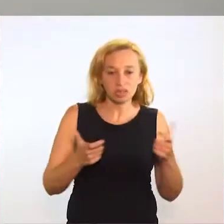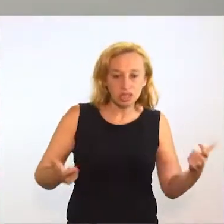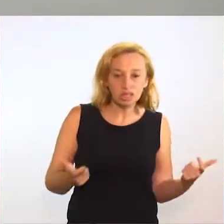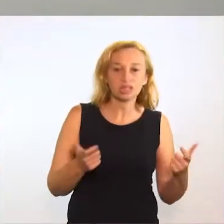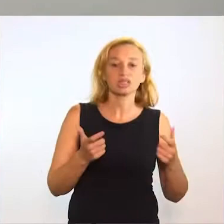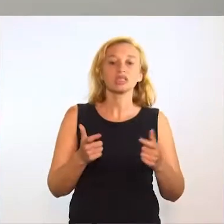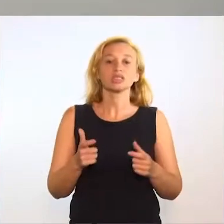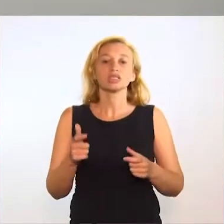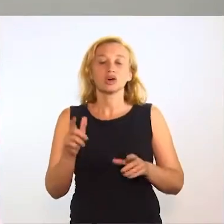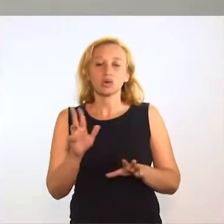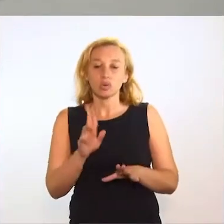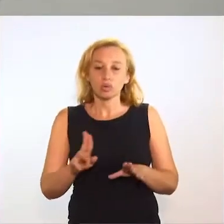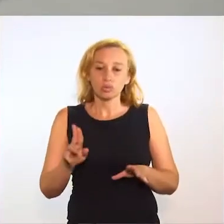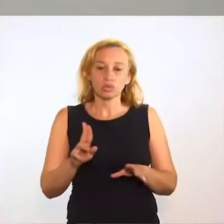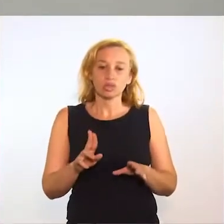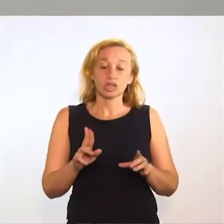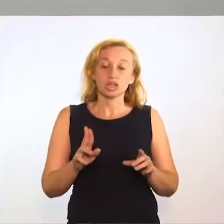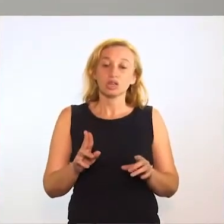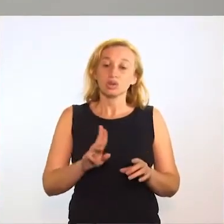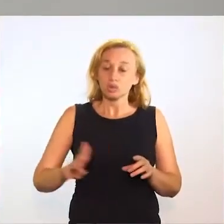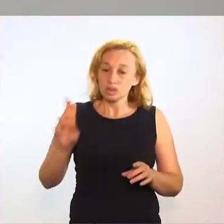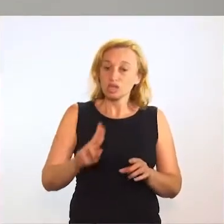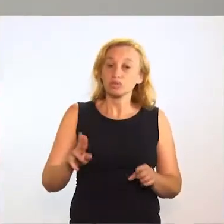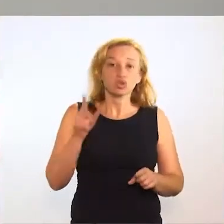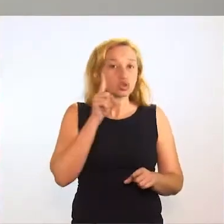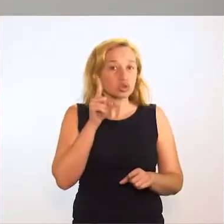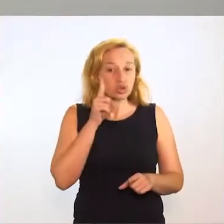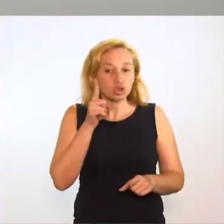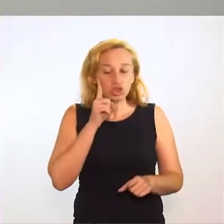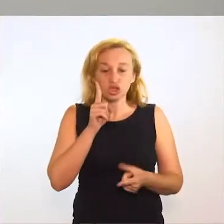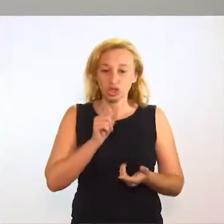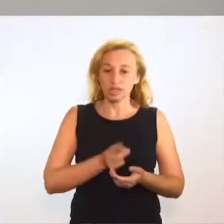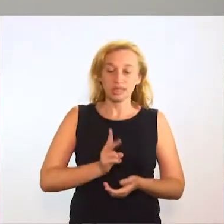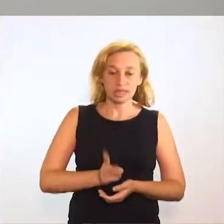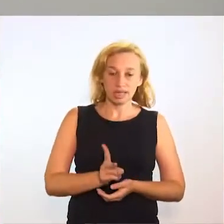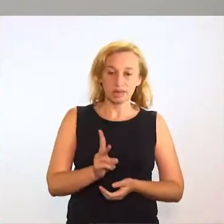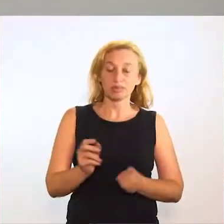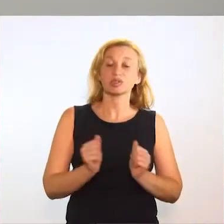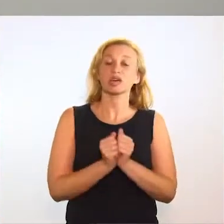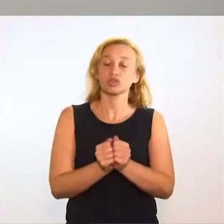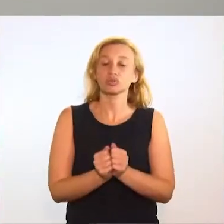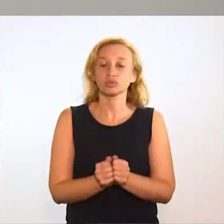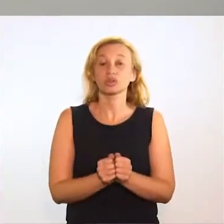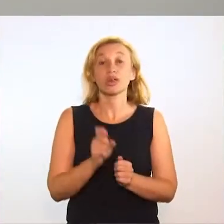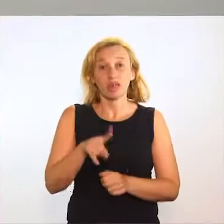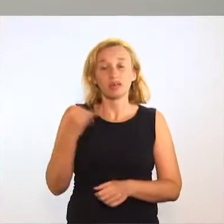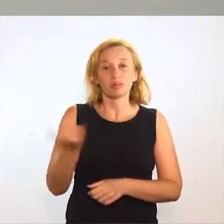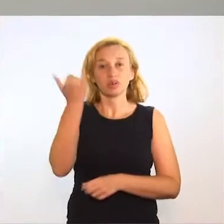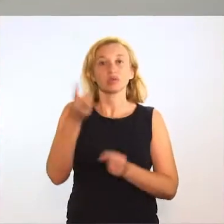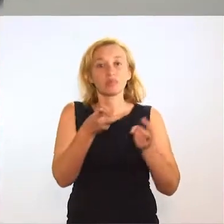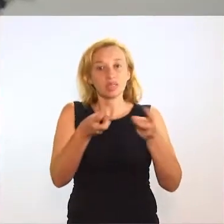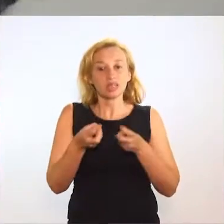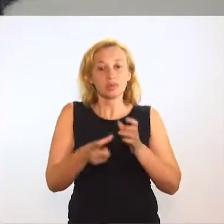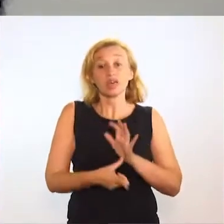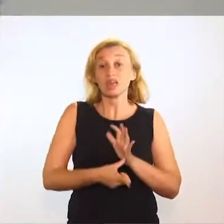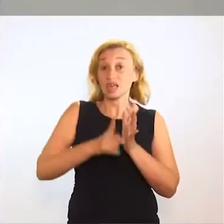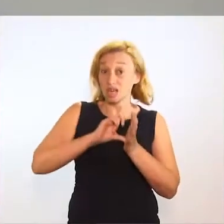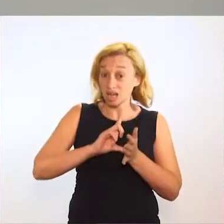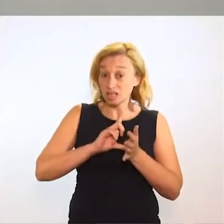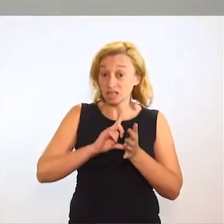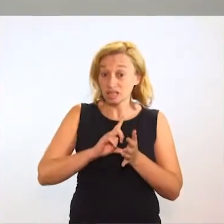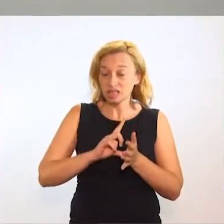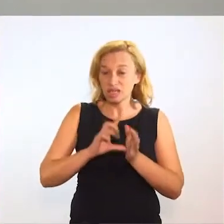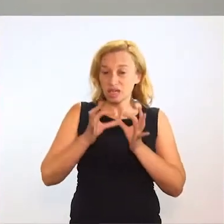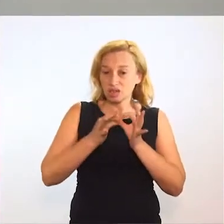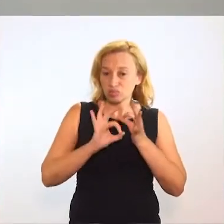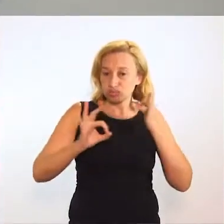aprendizado. Essas ferramentas hoje já estão no nosso dia a dia e não saem mais, né? E porque isso teve uma coisa muito importante, que a gente percebeu que